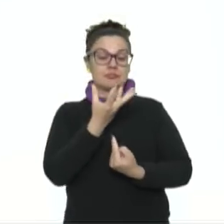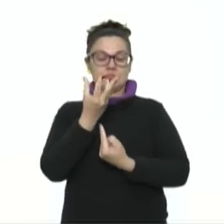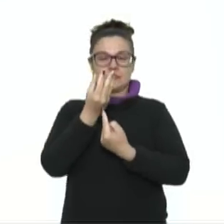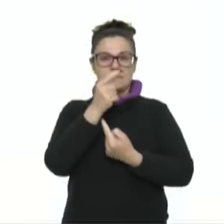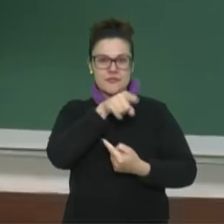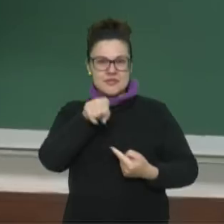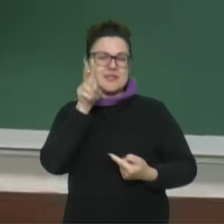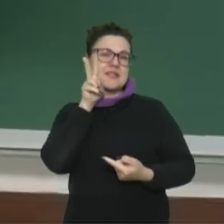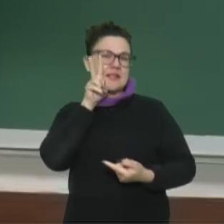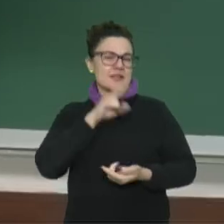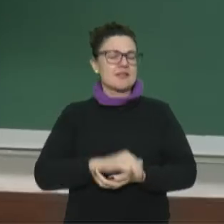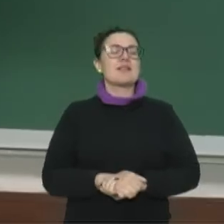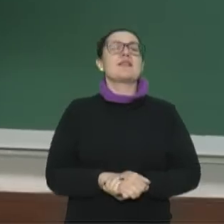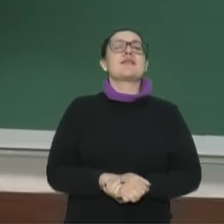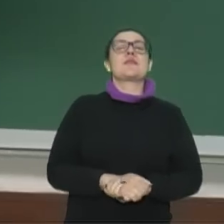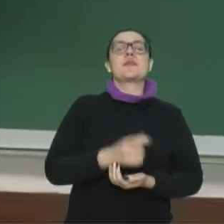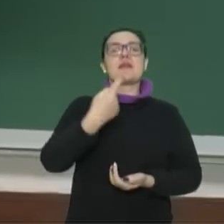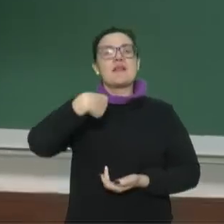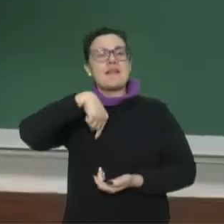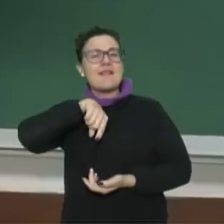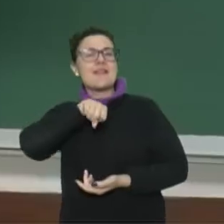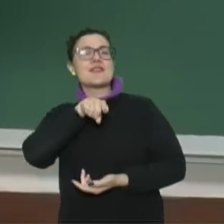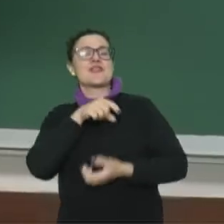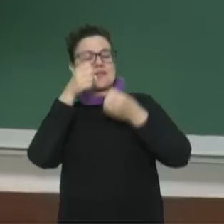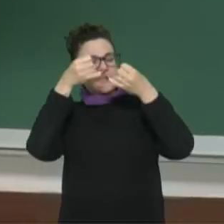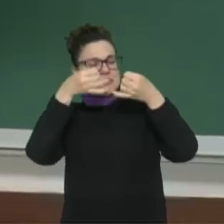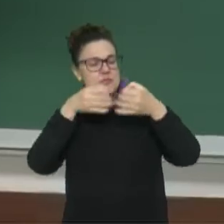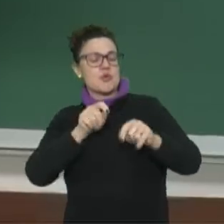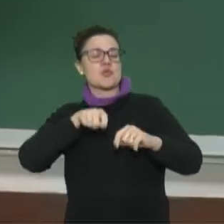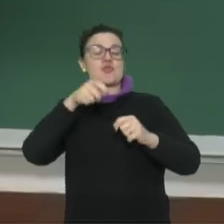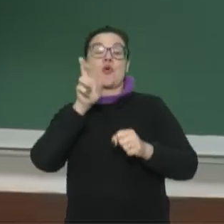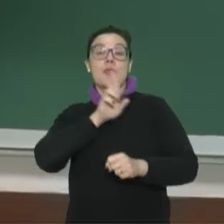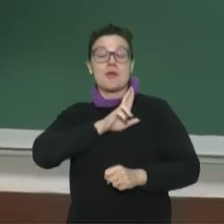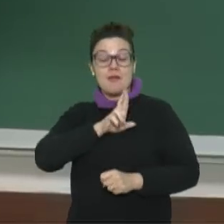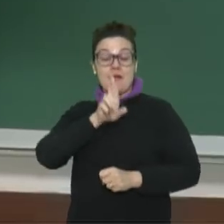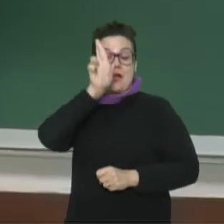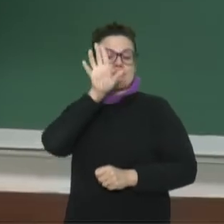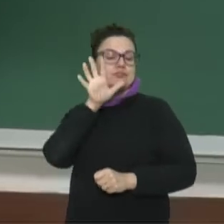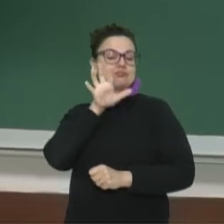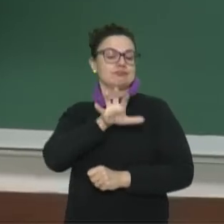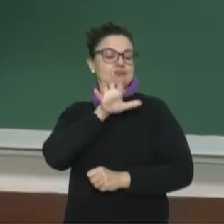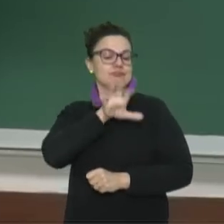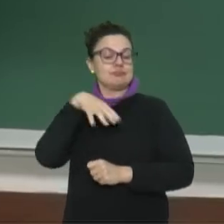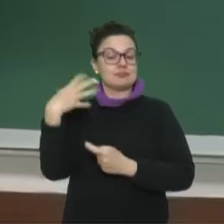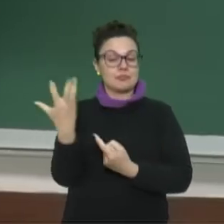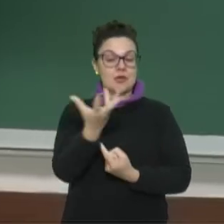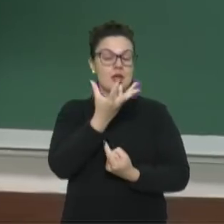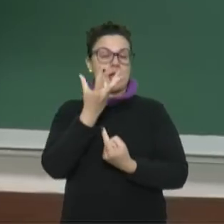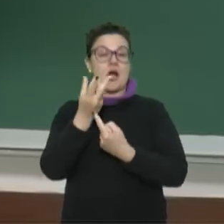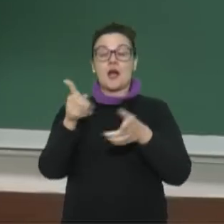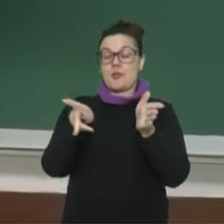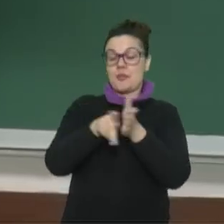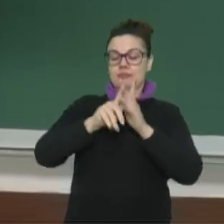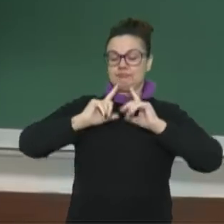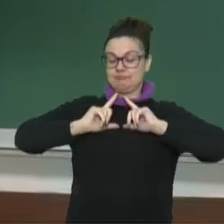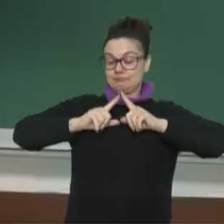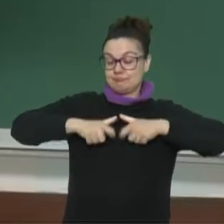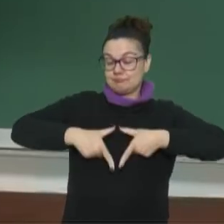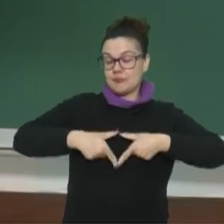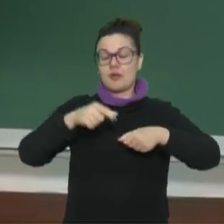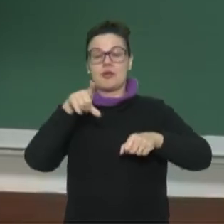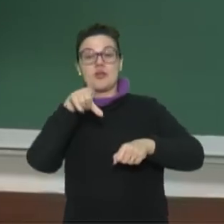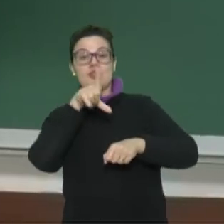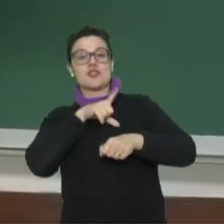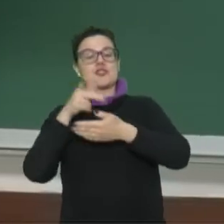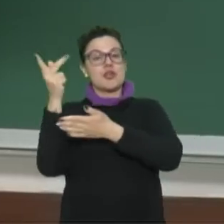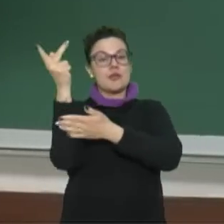estão lembrados? Né? Nós falamos da religião influenciando a arte, né? Então, na arte islâmica, que tinha os